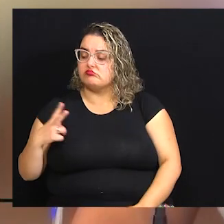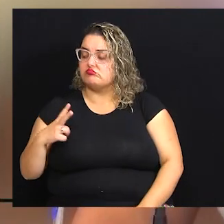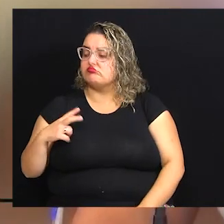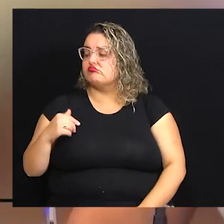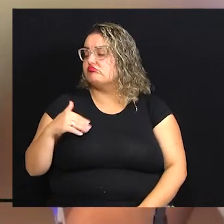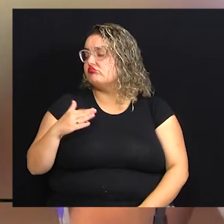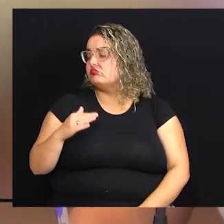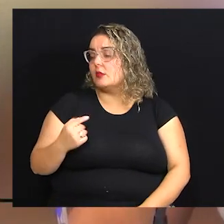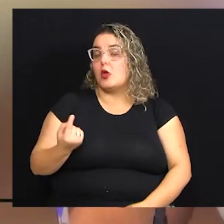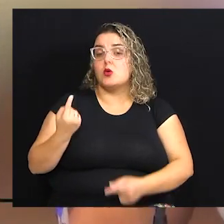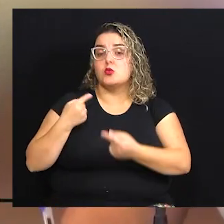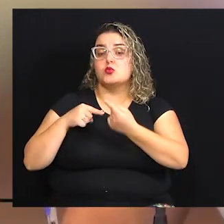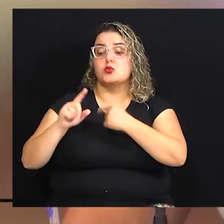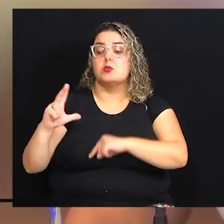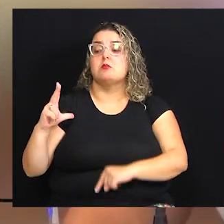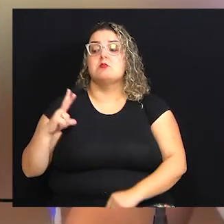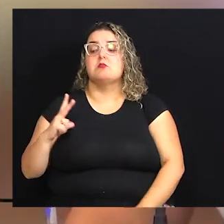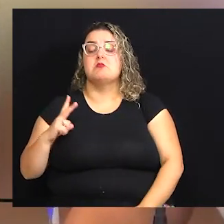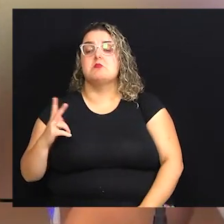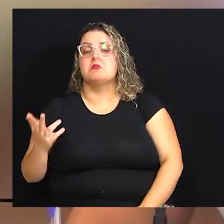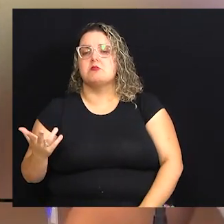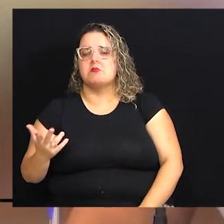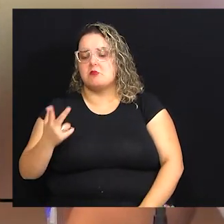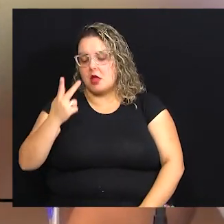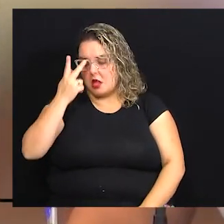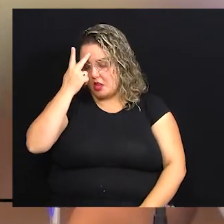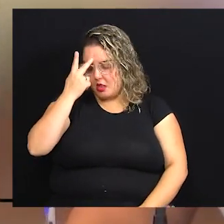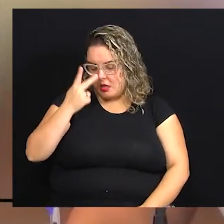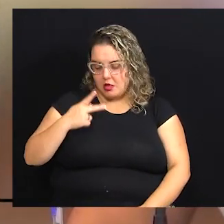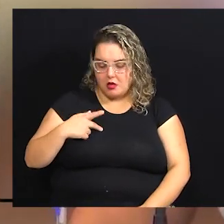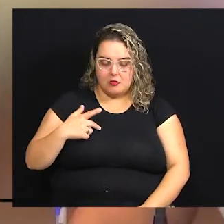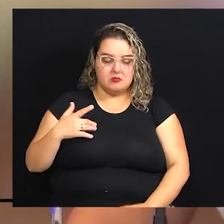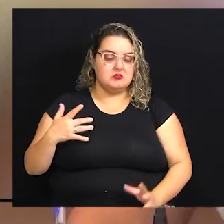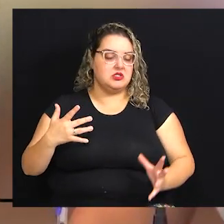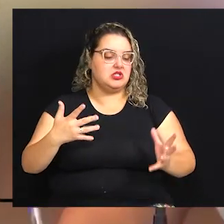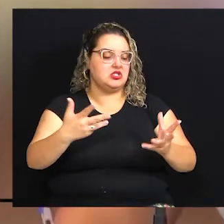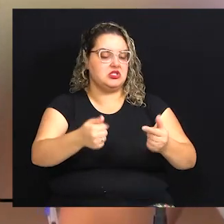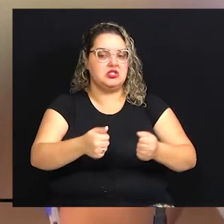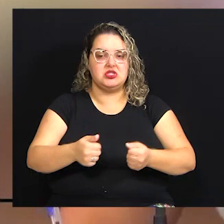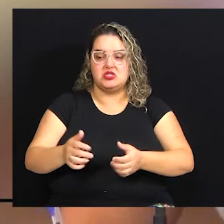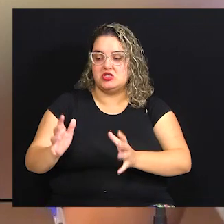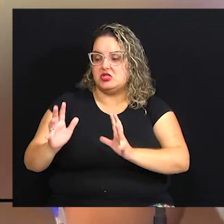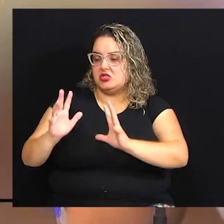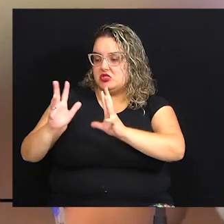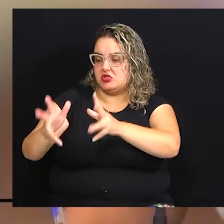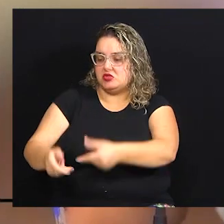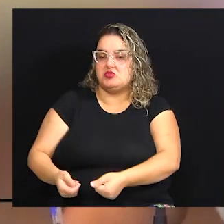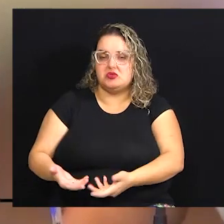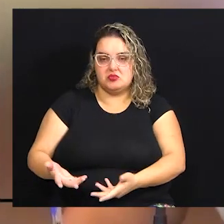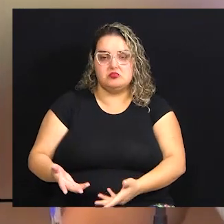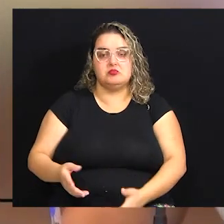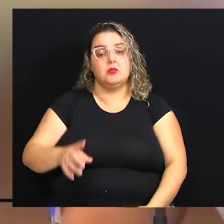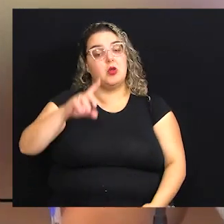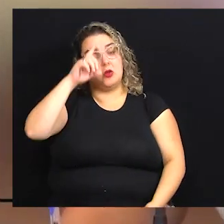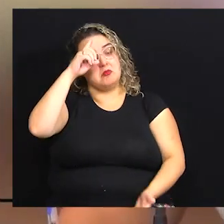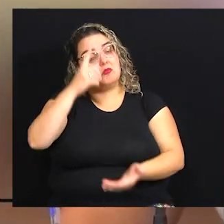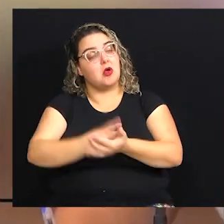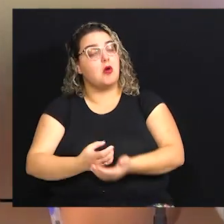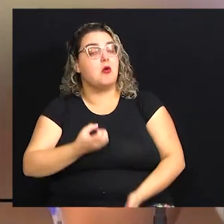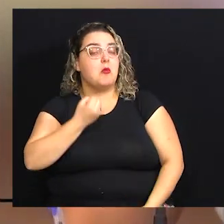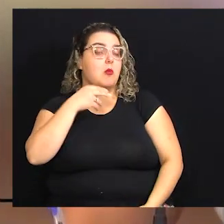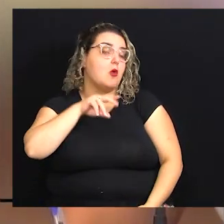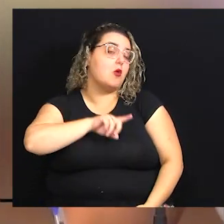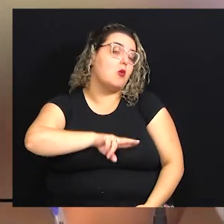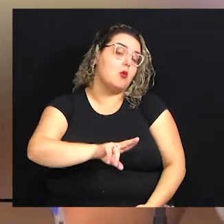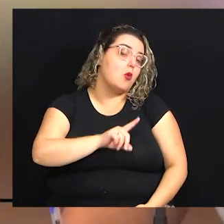sucesso pessoal a despeito de todos e de tudo, e o que nos define como bons ou não